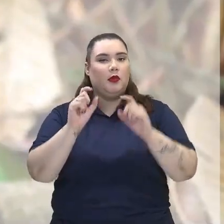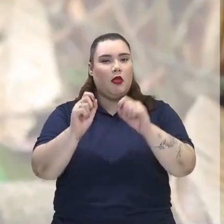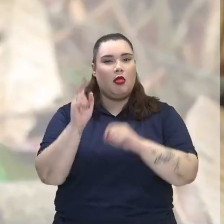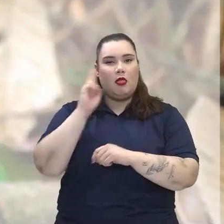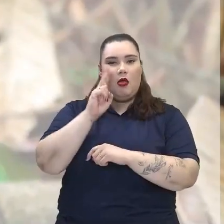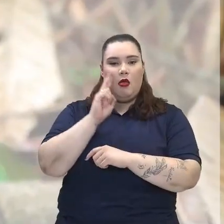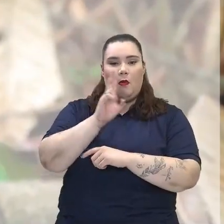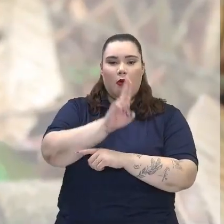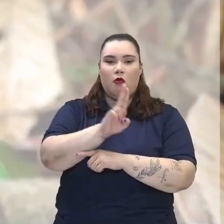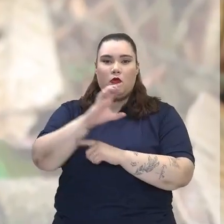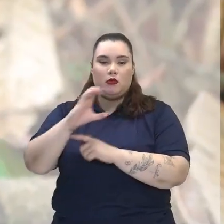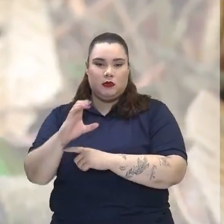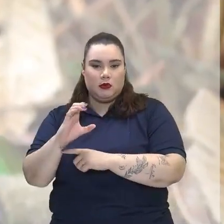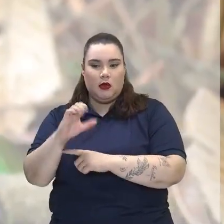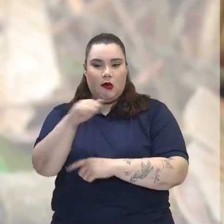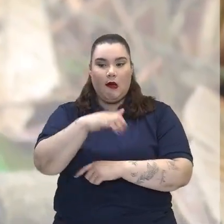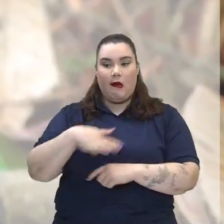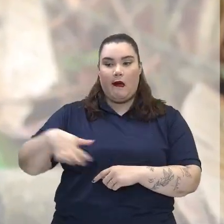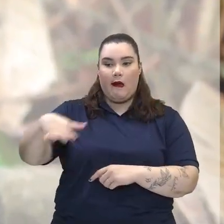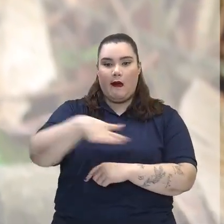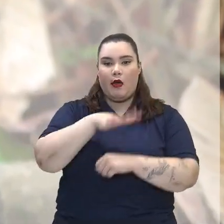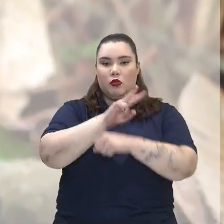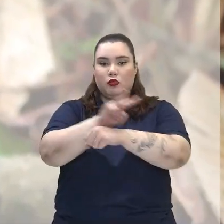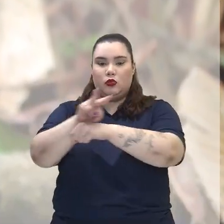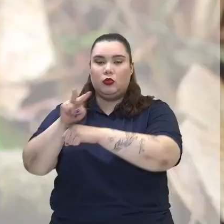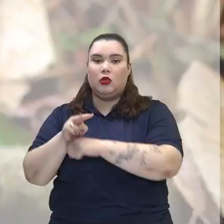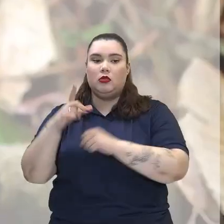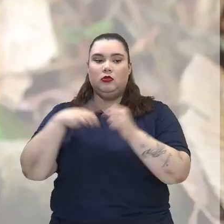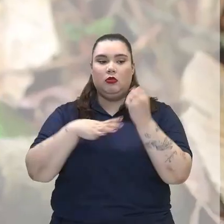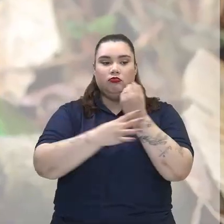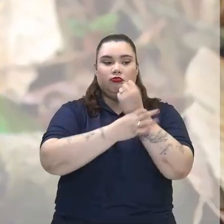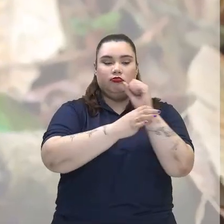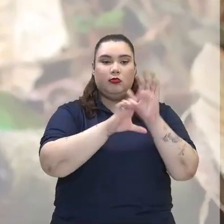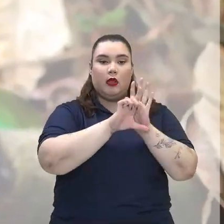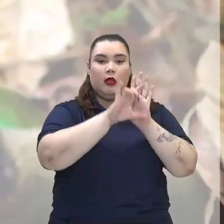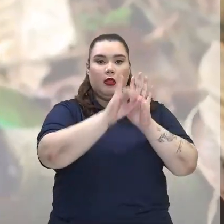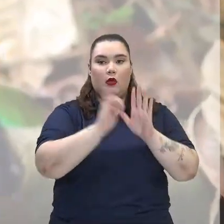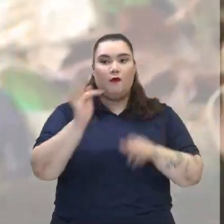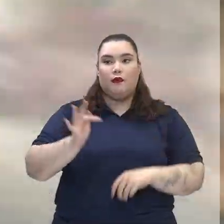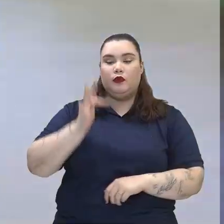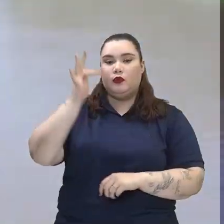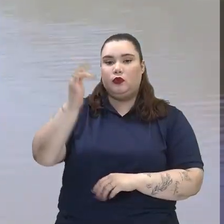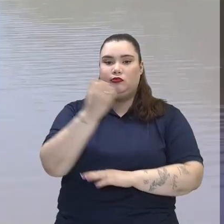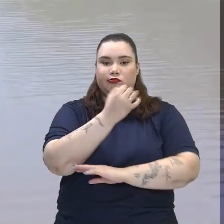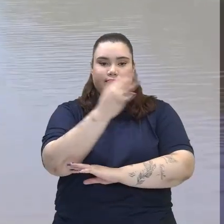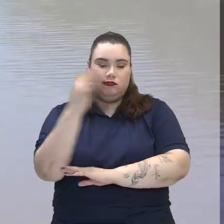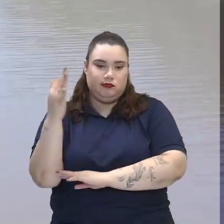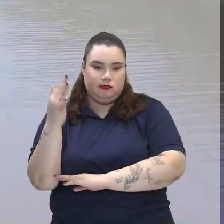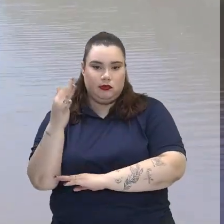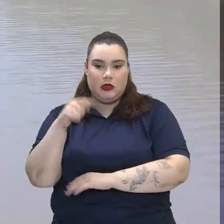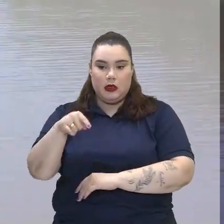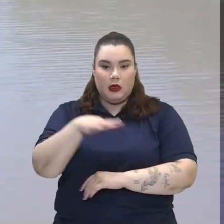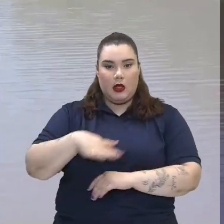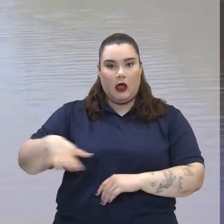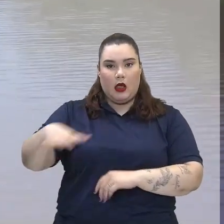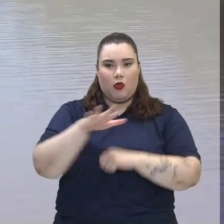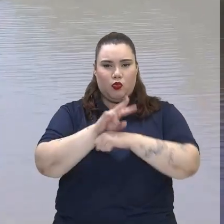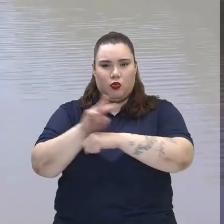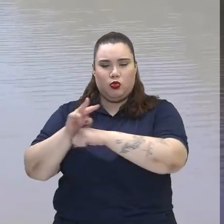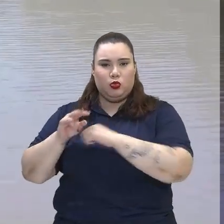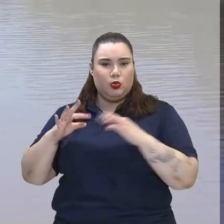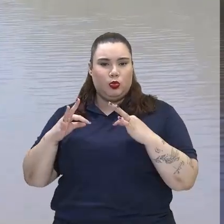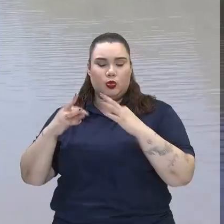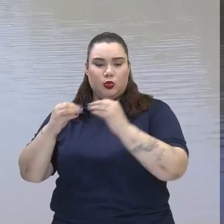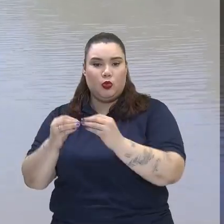unidades de conservação, áreas protegidas por lei para garantir o futuro da nossa natureza. Nas unidades de proteção integral,